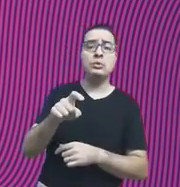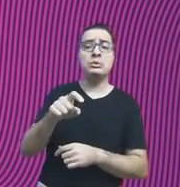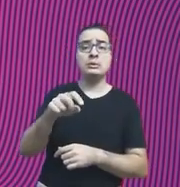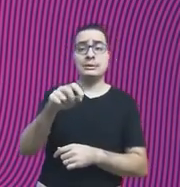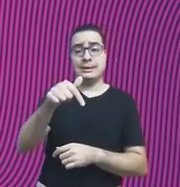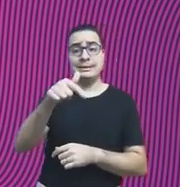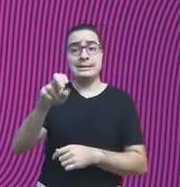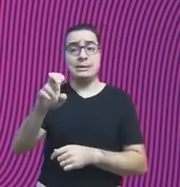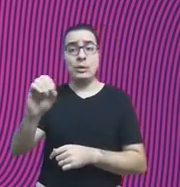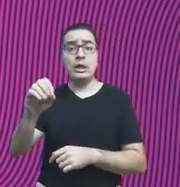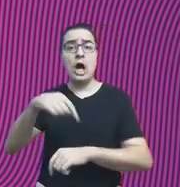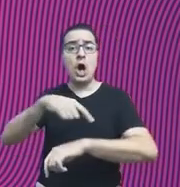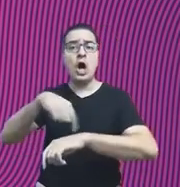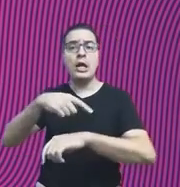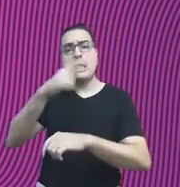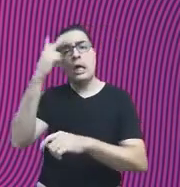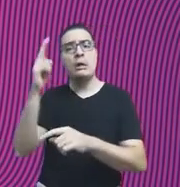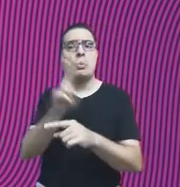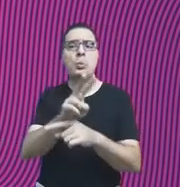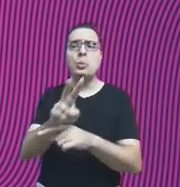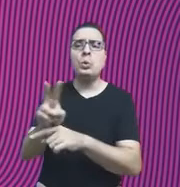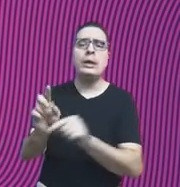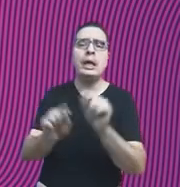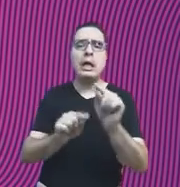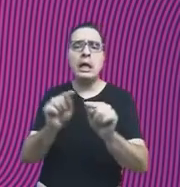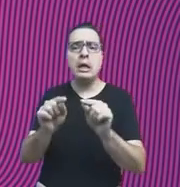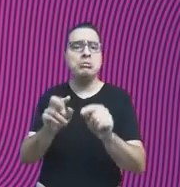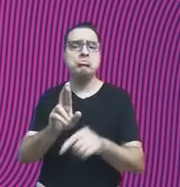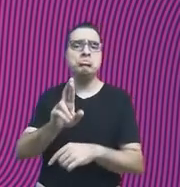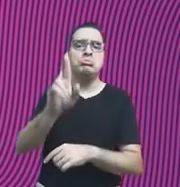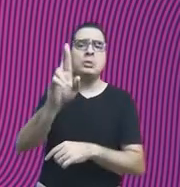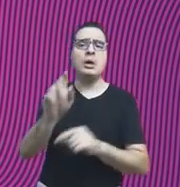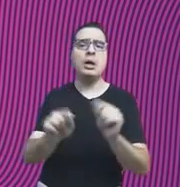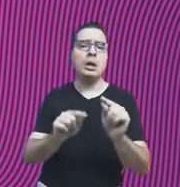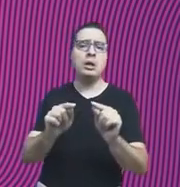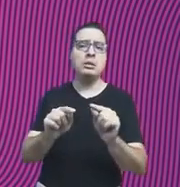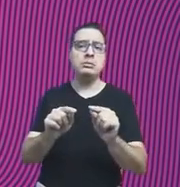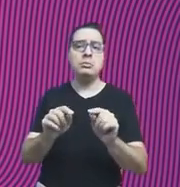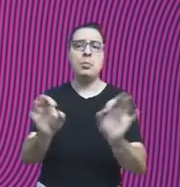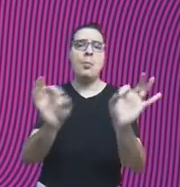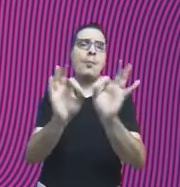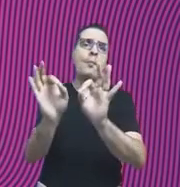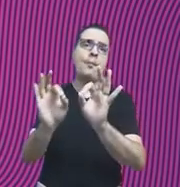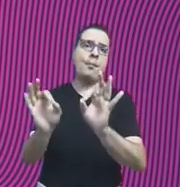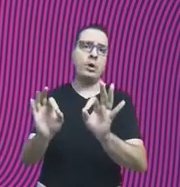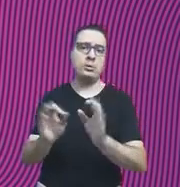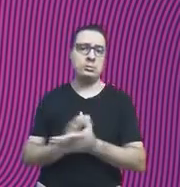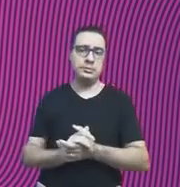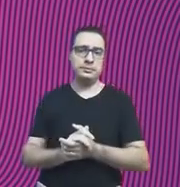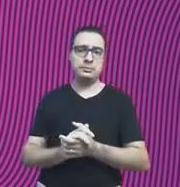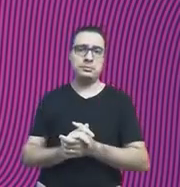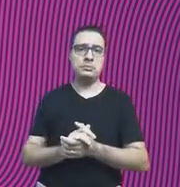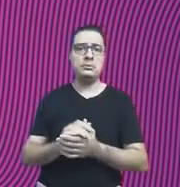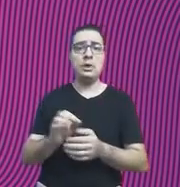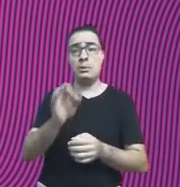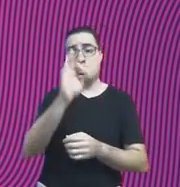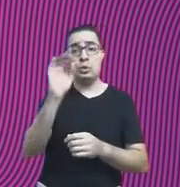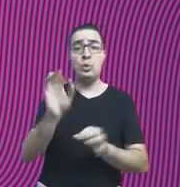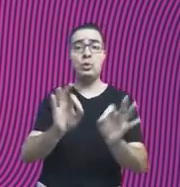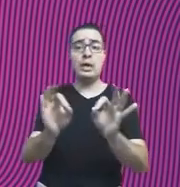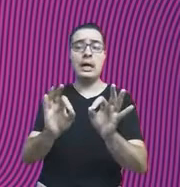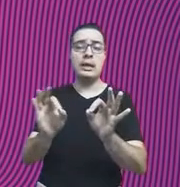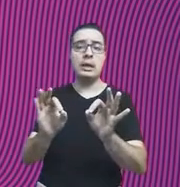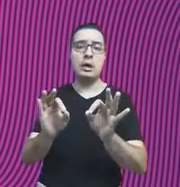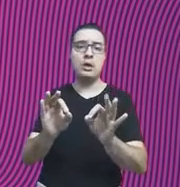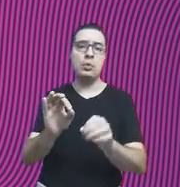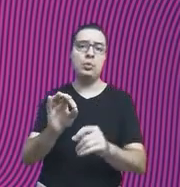do paciente? Quem foi o tutor do paciente? Ninguém. Ninguém cuidou dele, ele se autocuidou. E